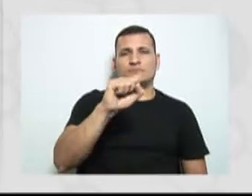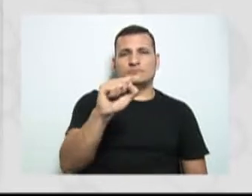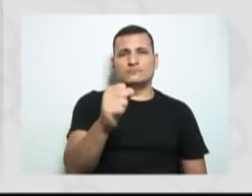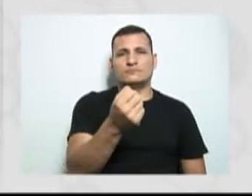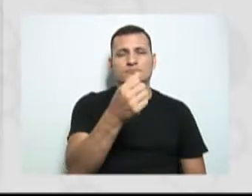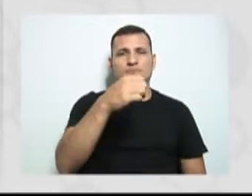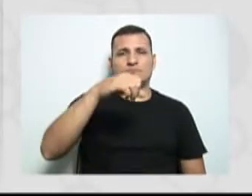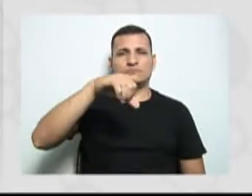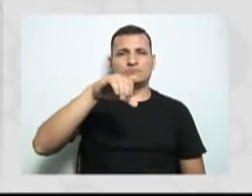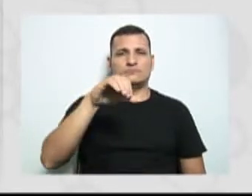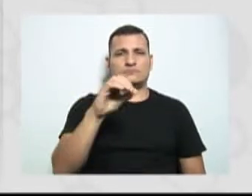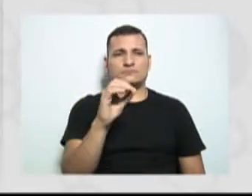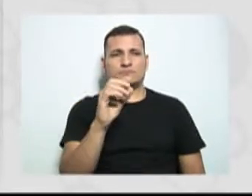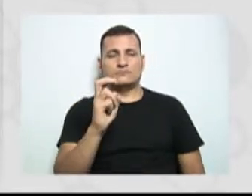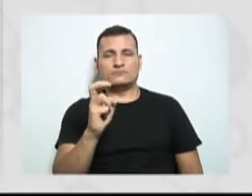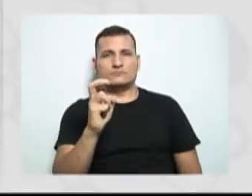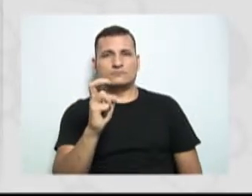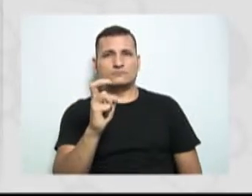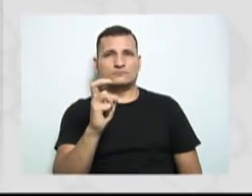8.905. Nós tivemos o valor de